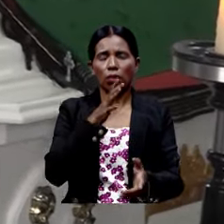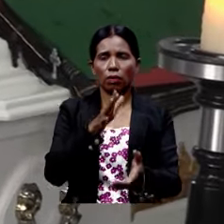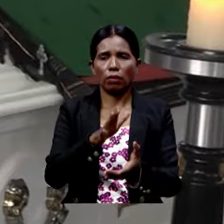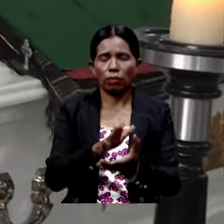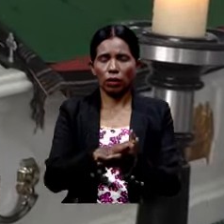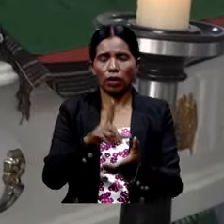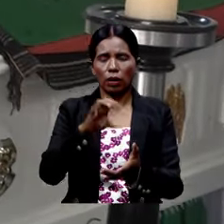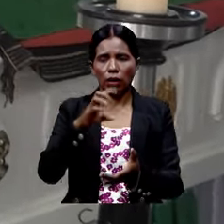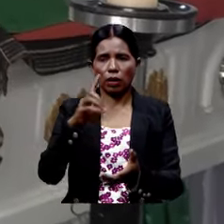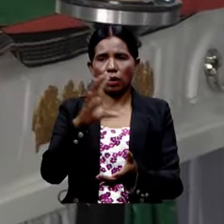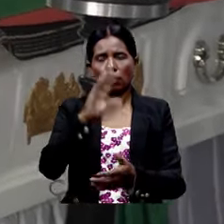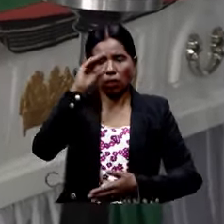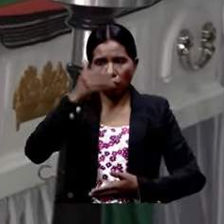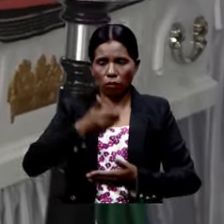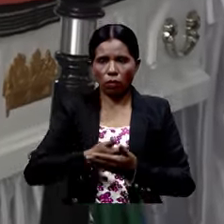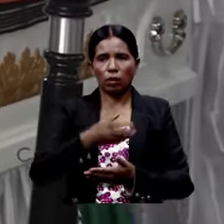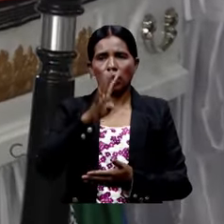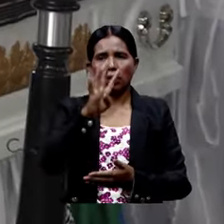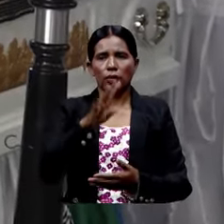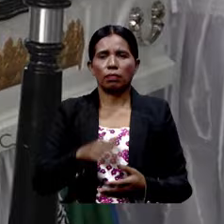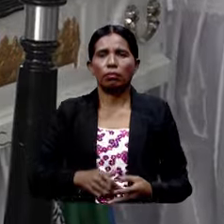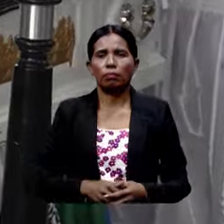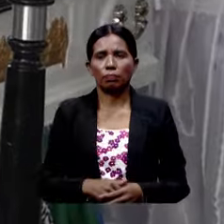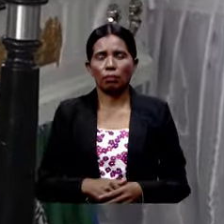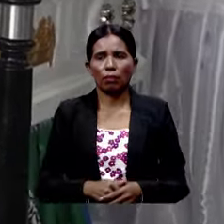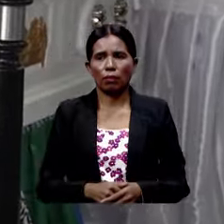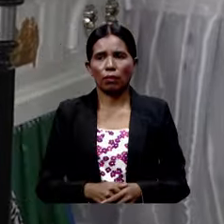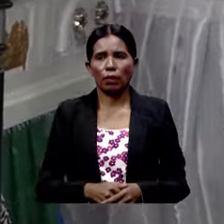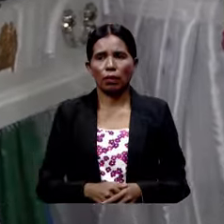Araújo ho oanainhat. Santina de Jesus, Marito da Costa, GMN.